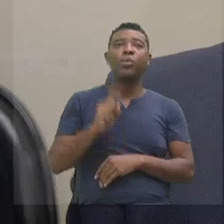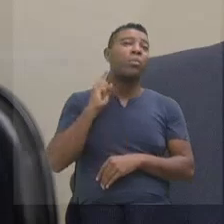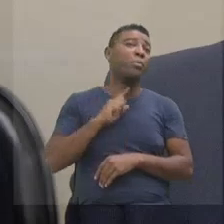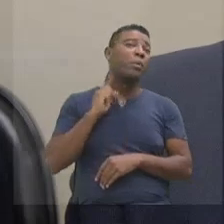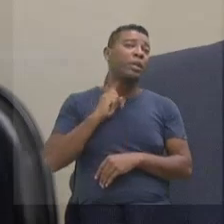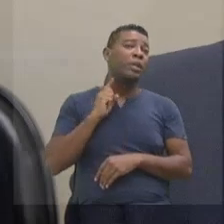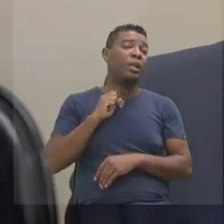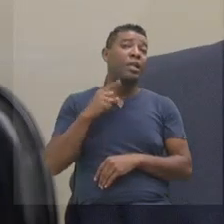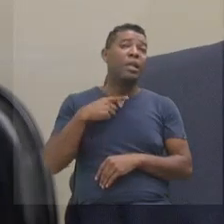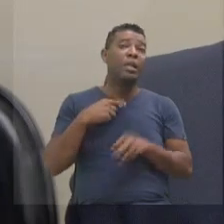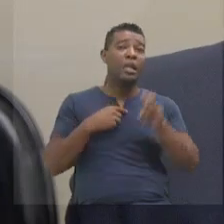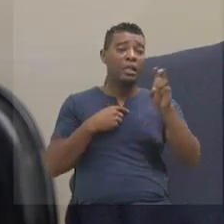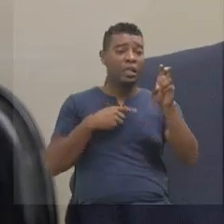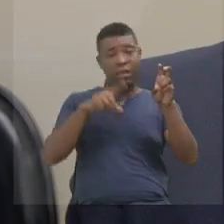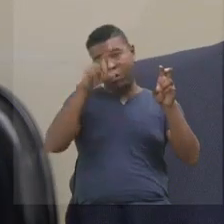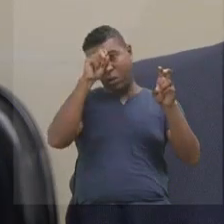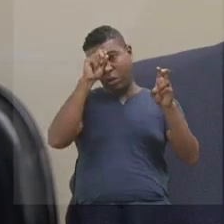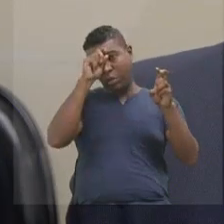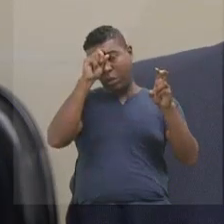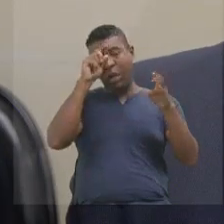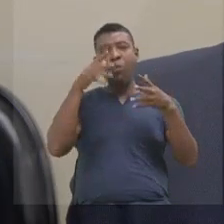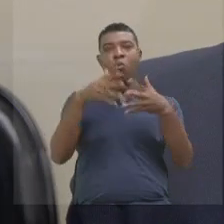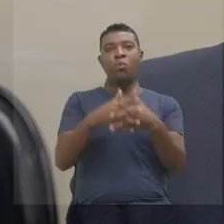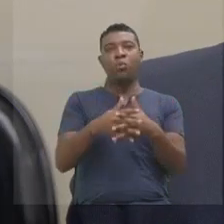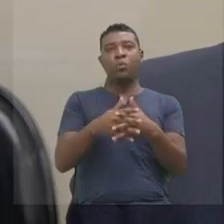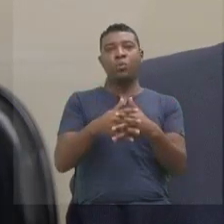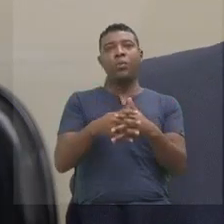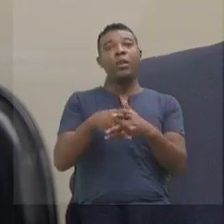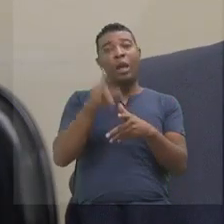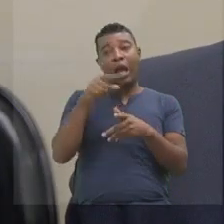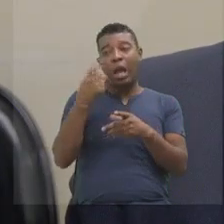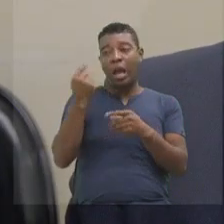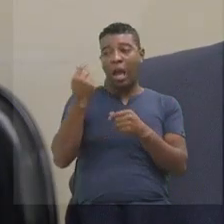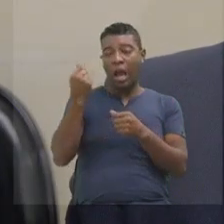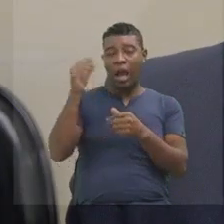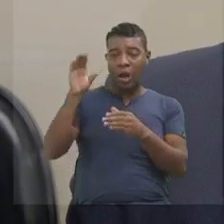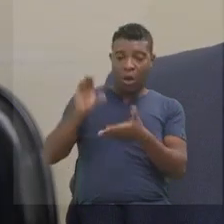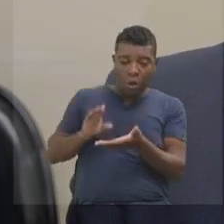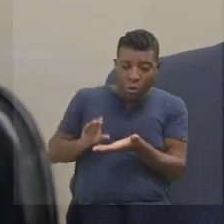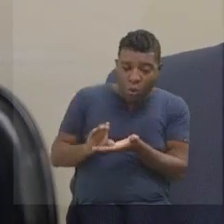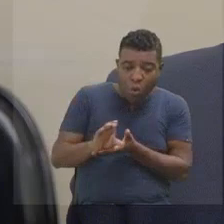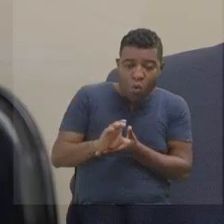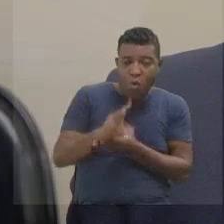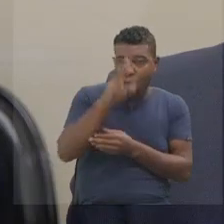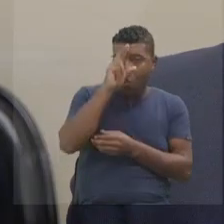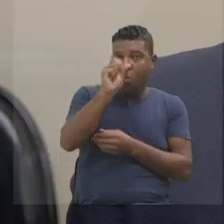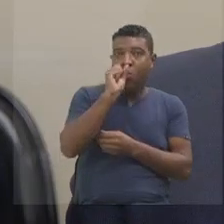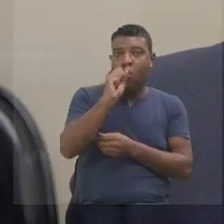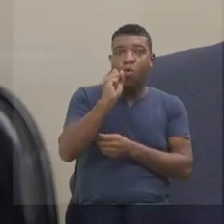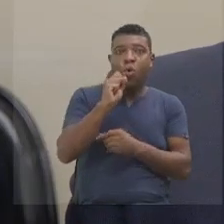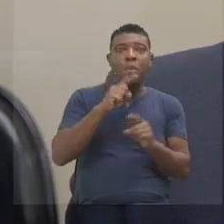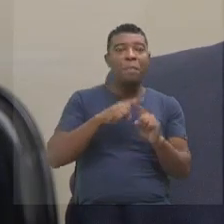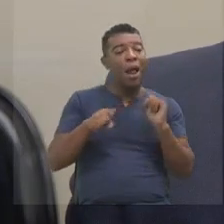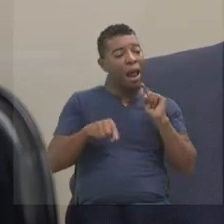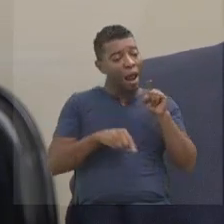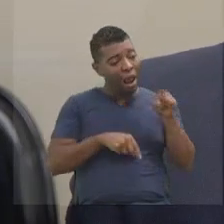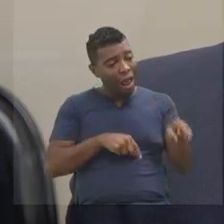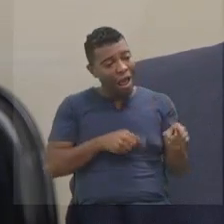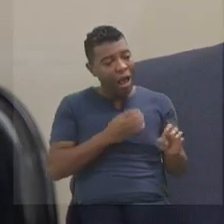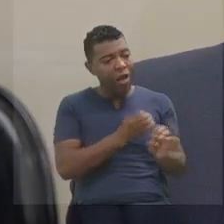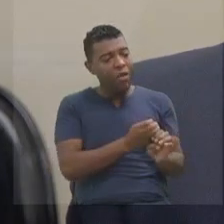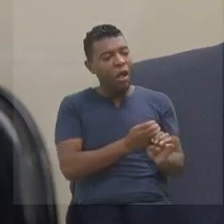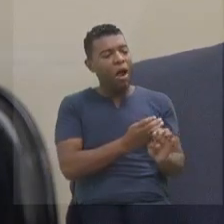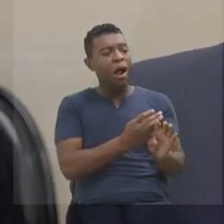hospitais de alta complexidade Então são investimentos fortes mas tá acumulando as filhas lá são imensas São